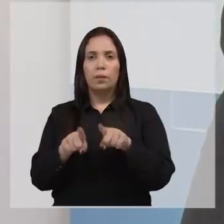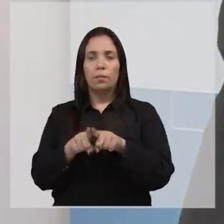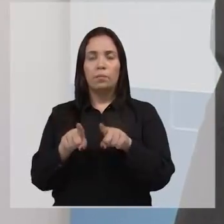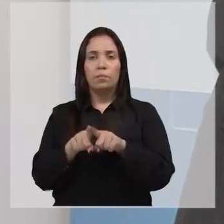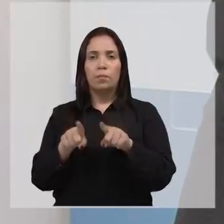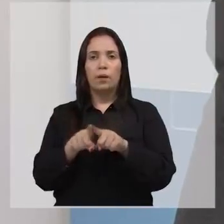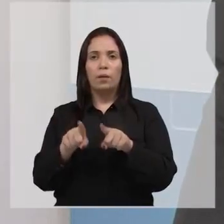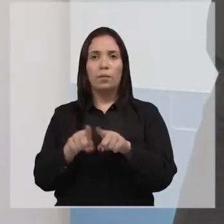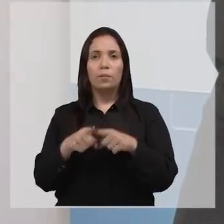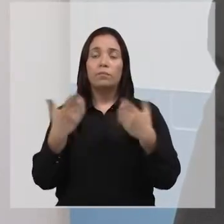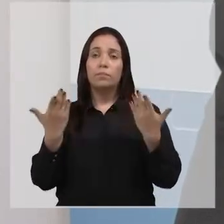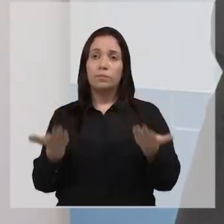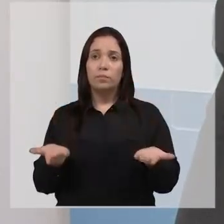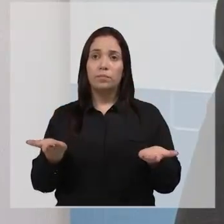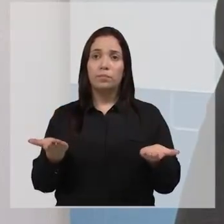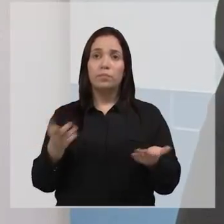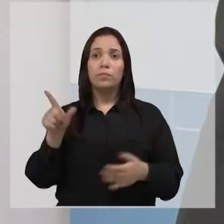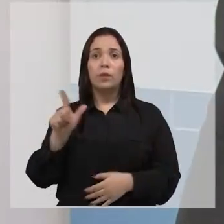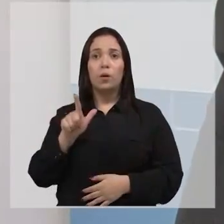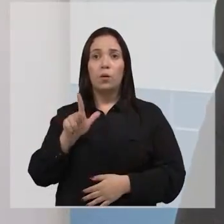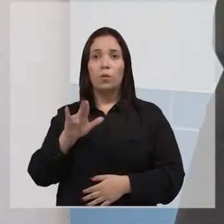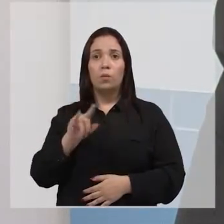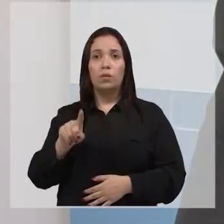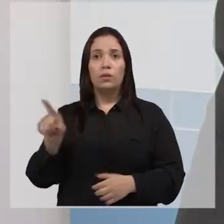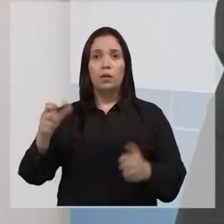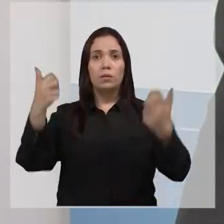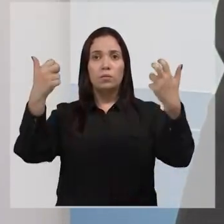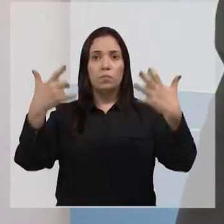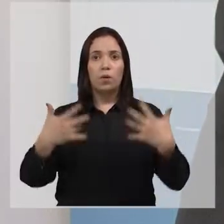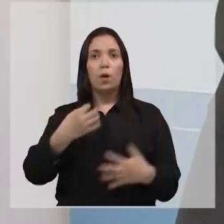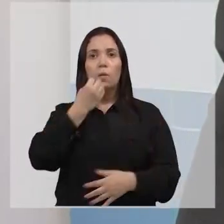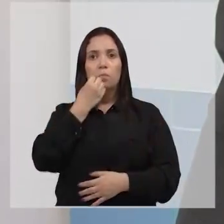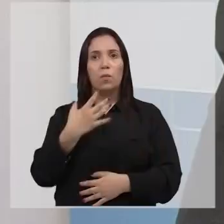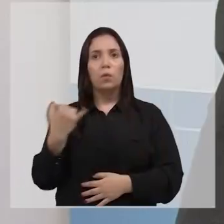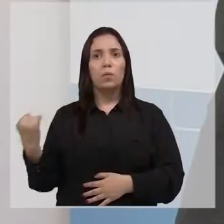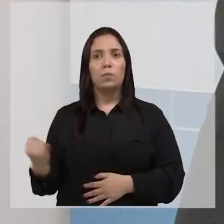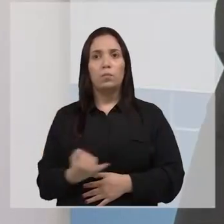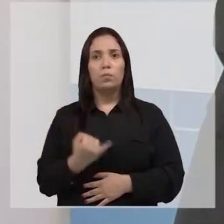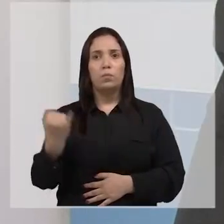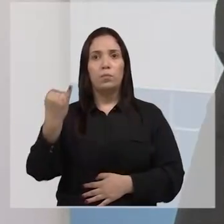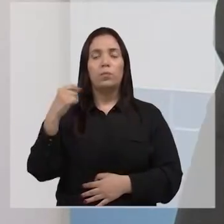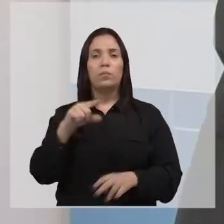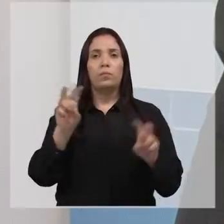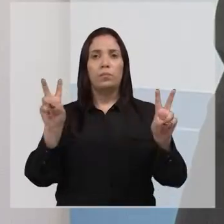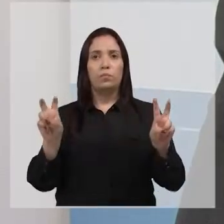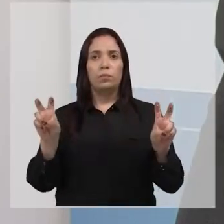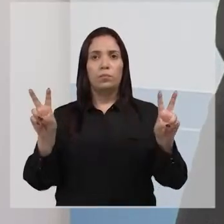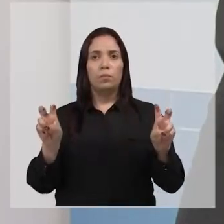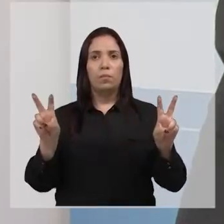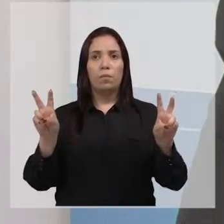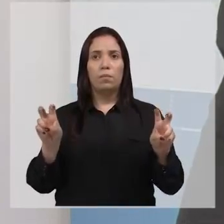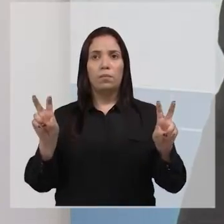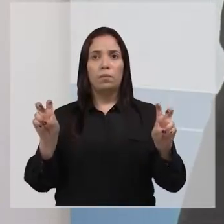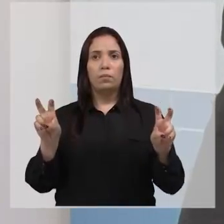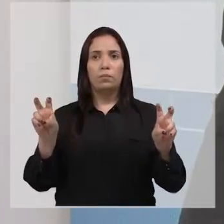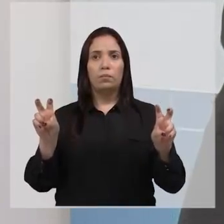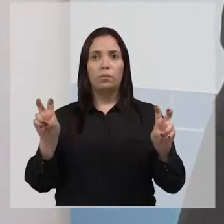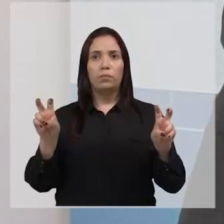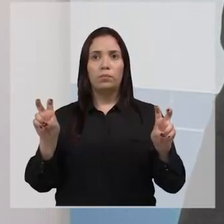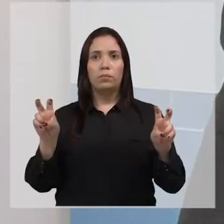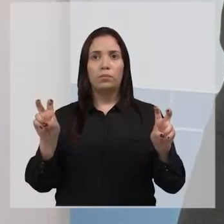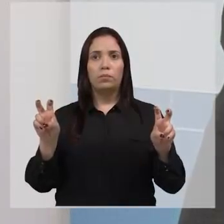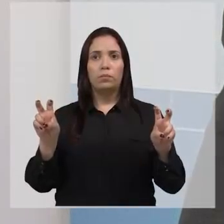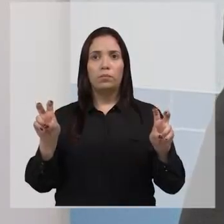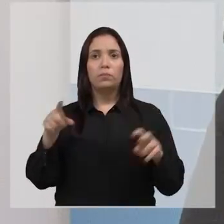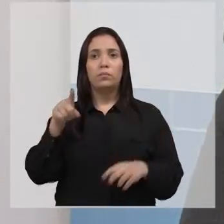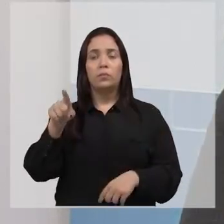a proteção. Então, o Luiz colocou muito bem, é importante a gente ressaltar esse ponto, tá certo? Que o primeiro ponto, ele não